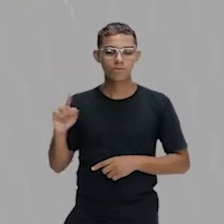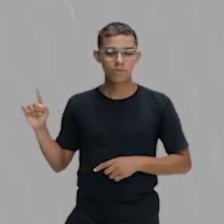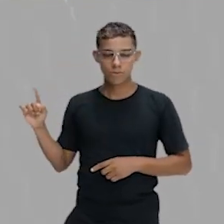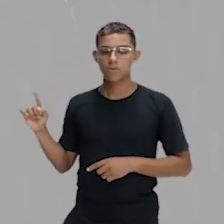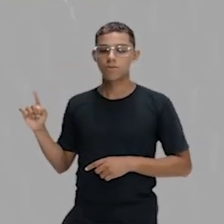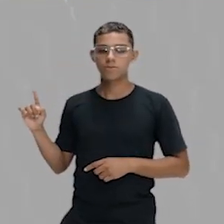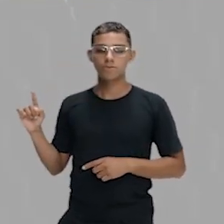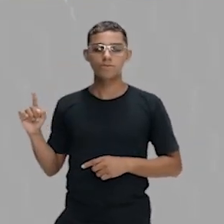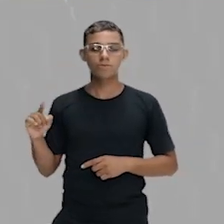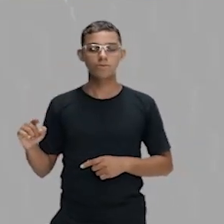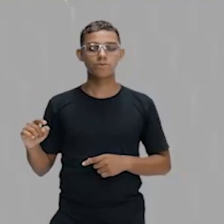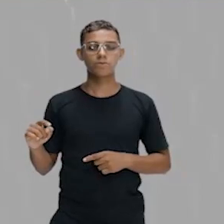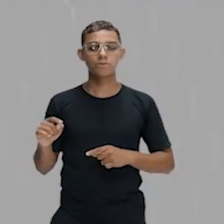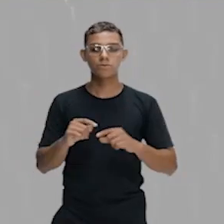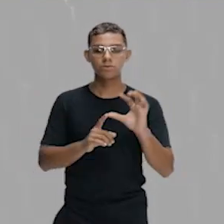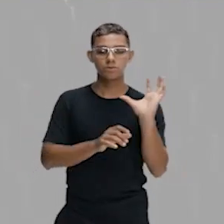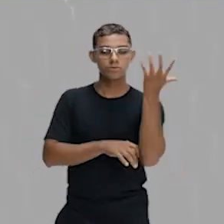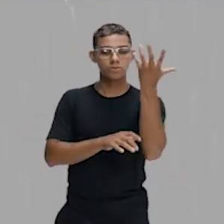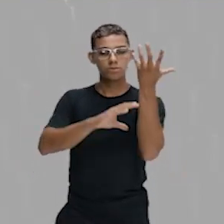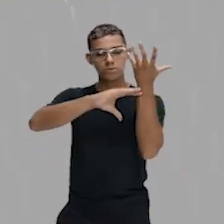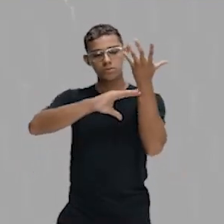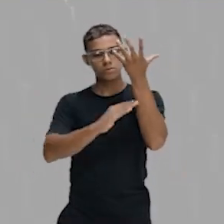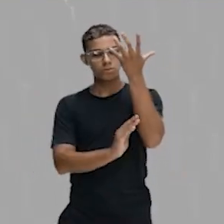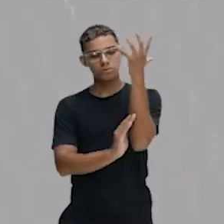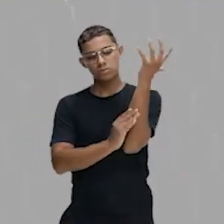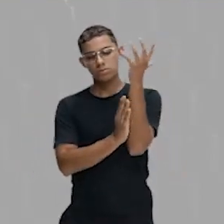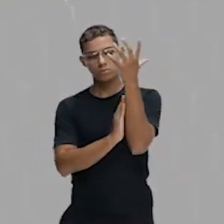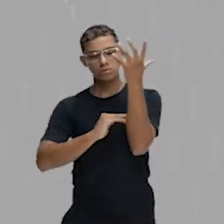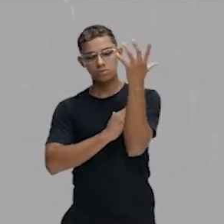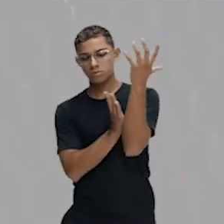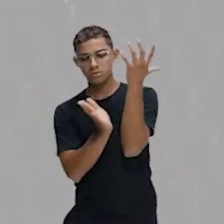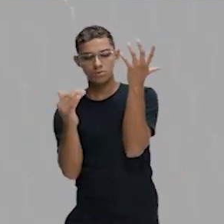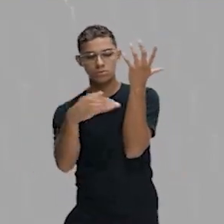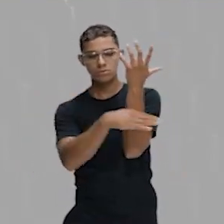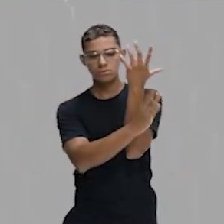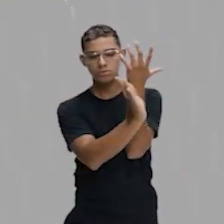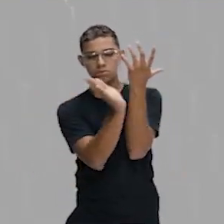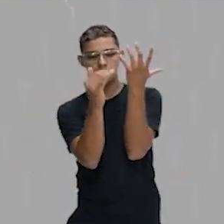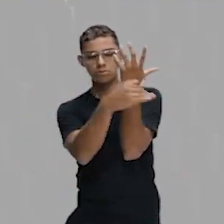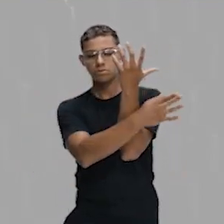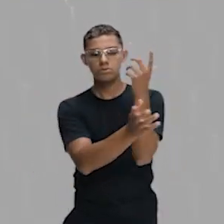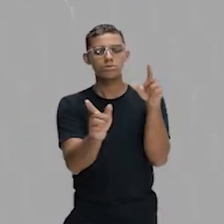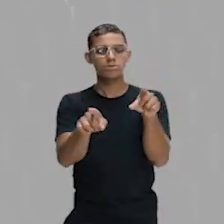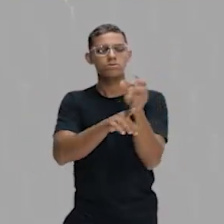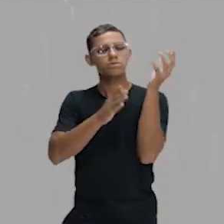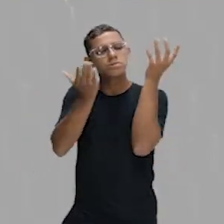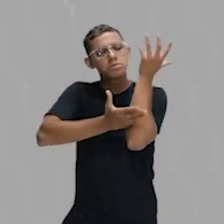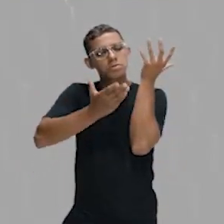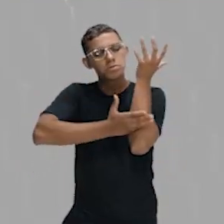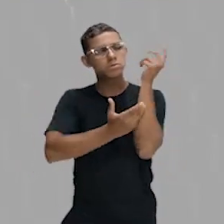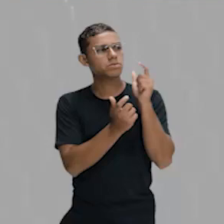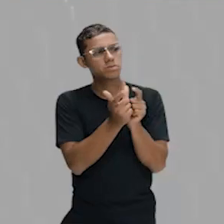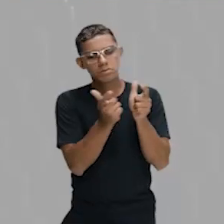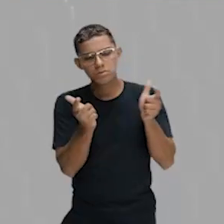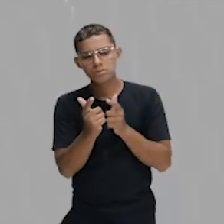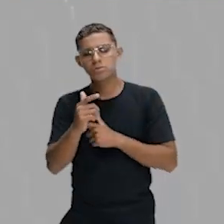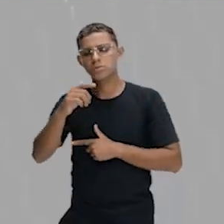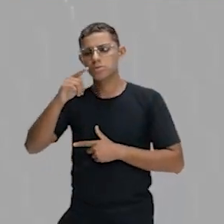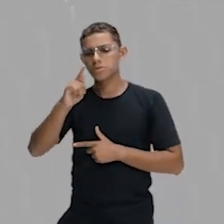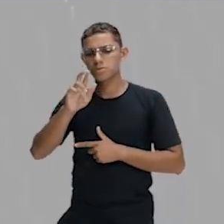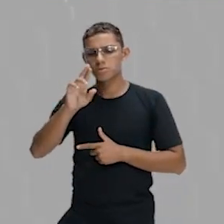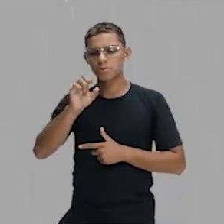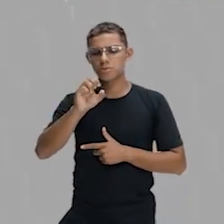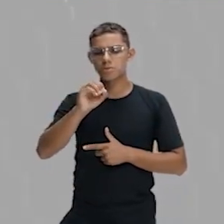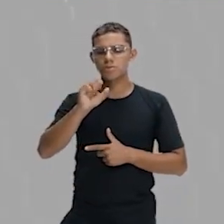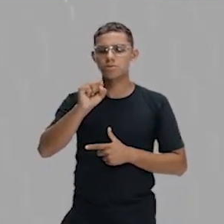plantas? Caules retorcidos e casca grossa. Então, essa casca grossa, ela vai principalmente